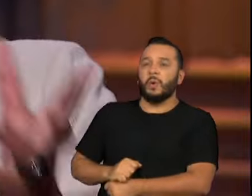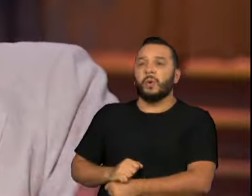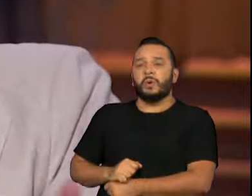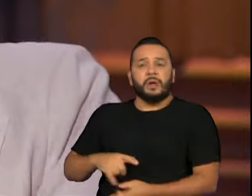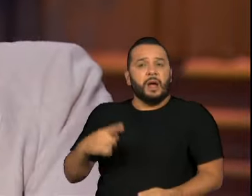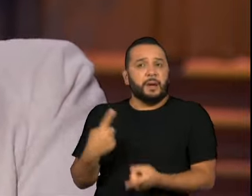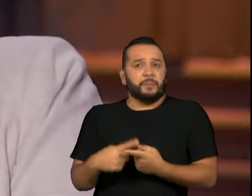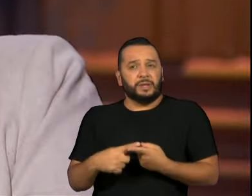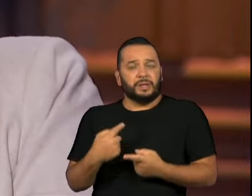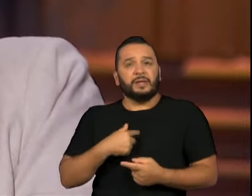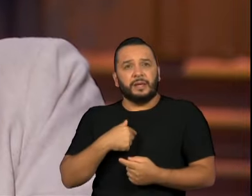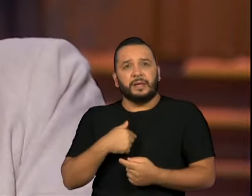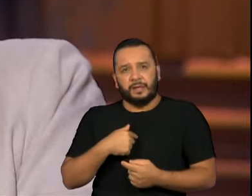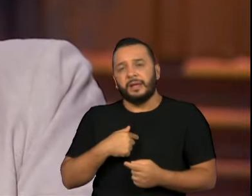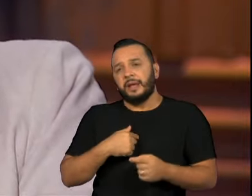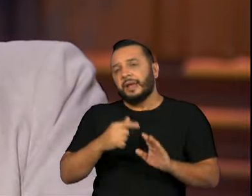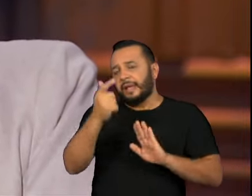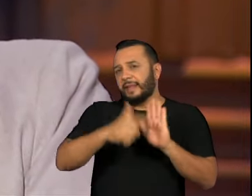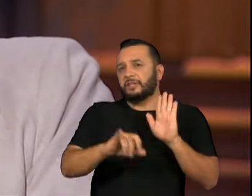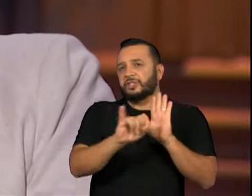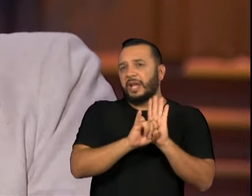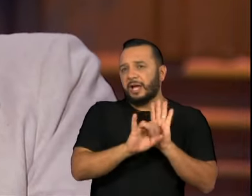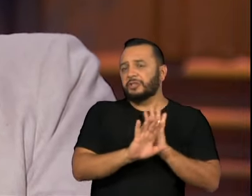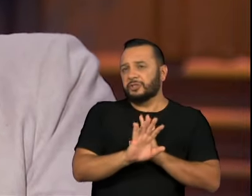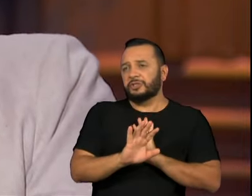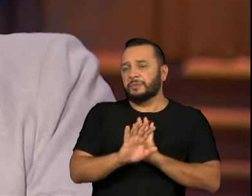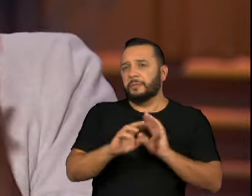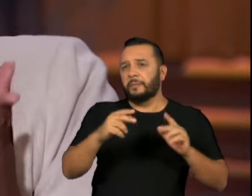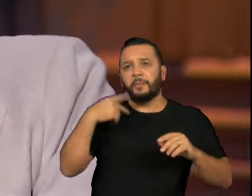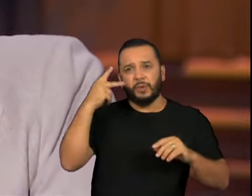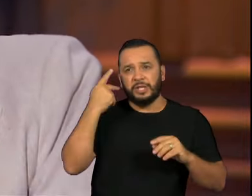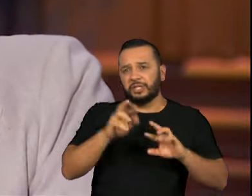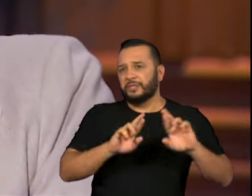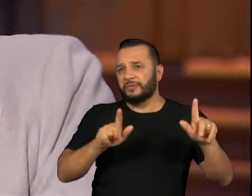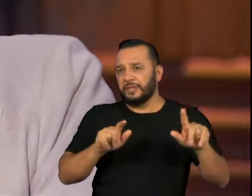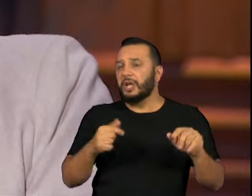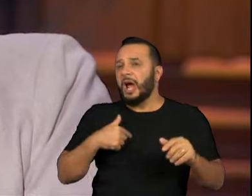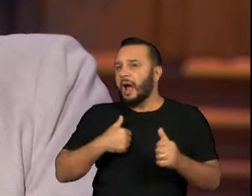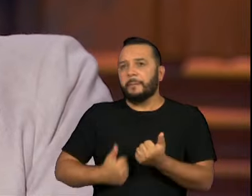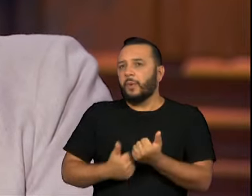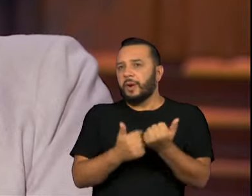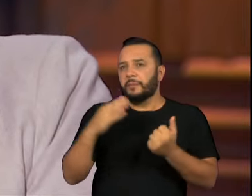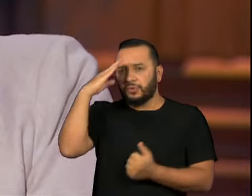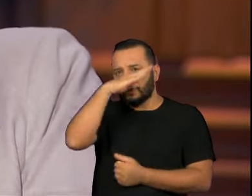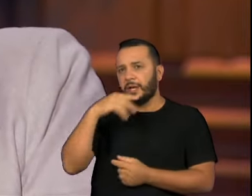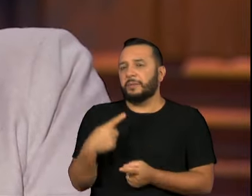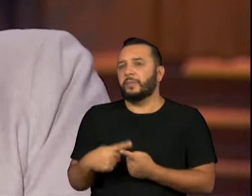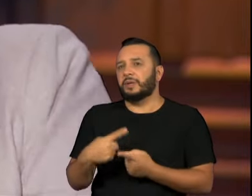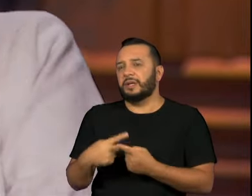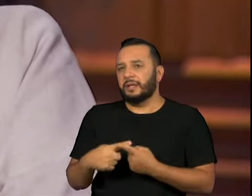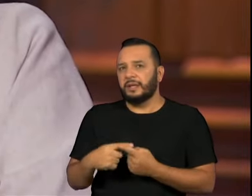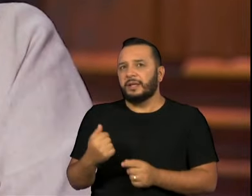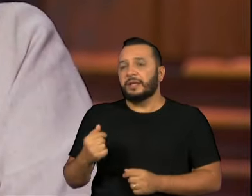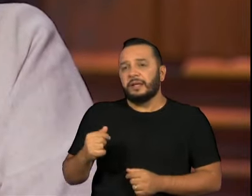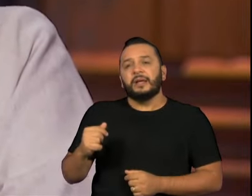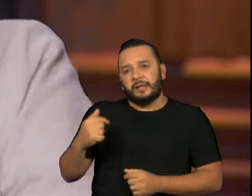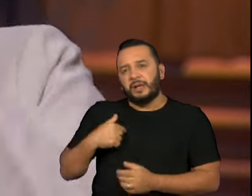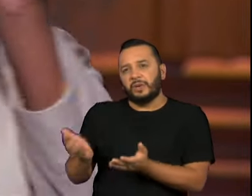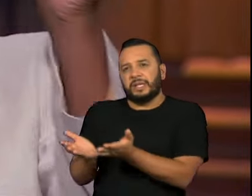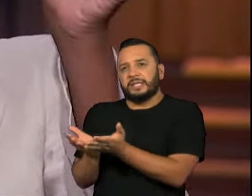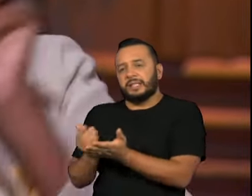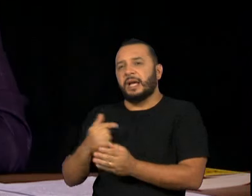porque a identidade política diferente de política de identidade Então ela amapô eu vou só porque ela porque ela é homofóbica porque ela é